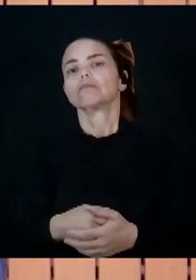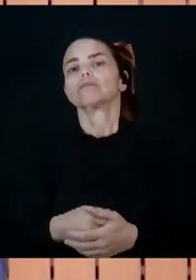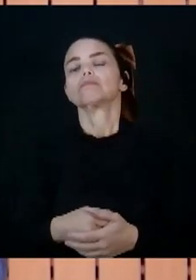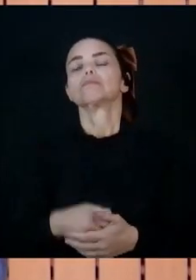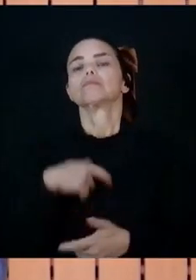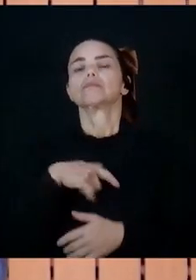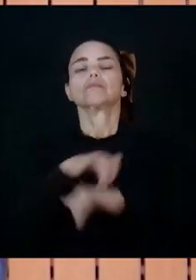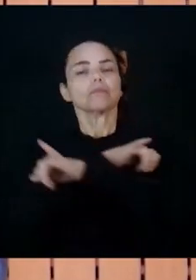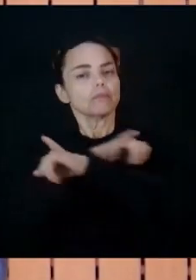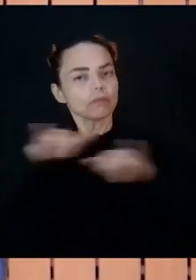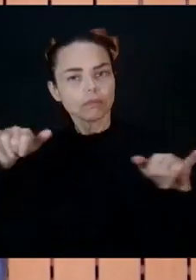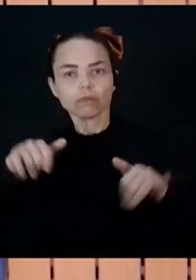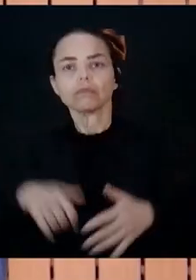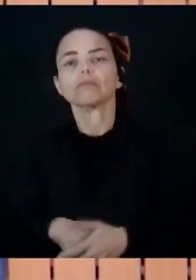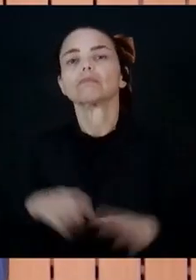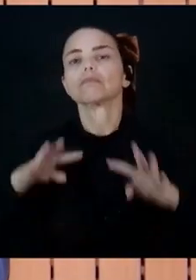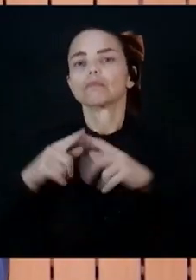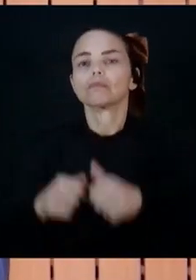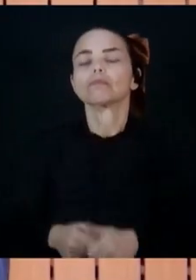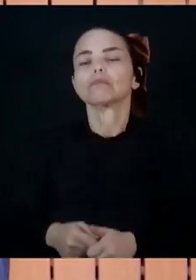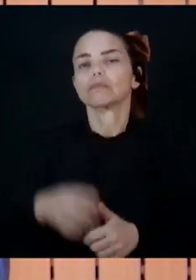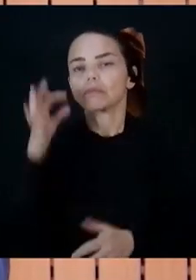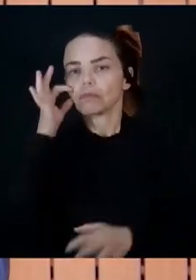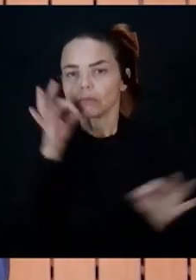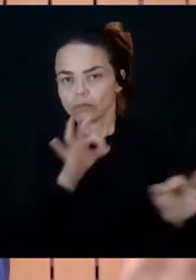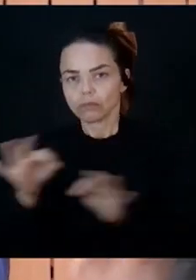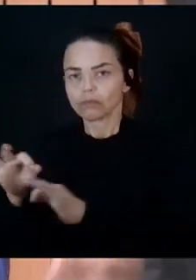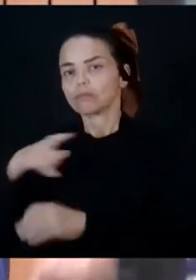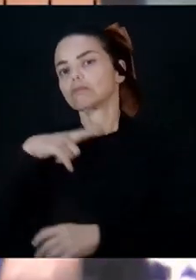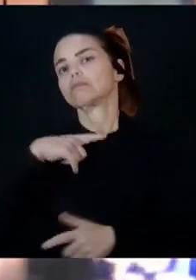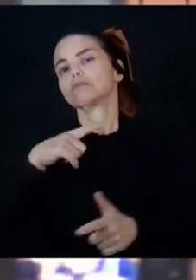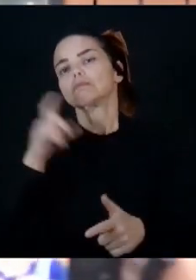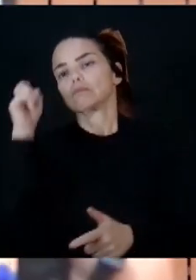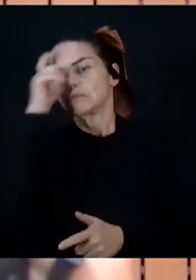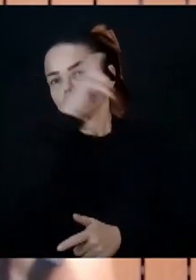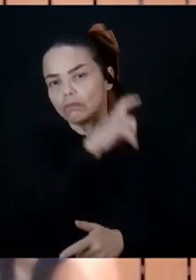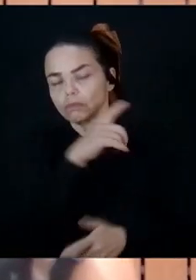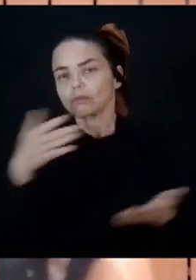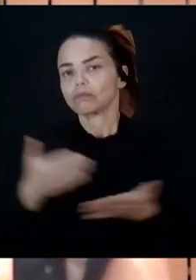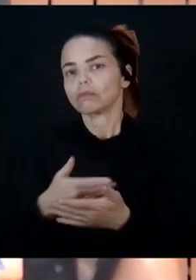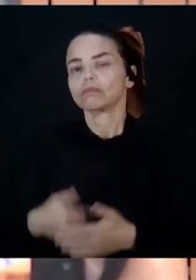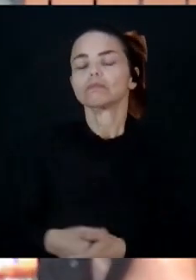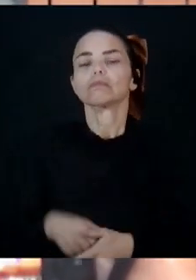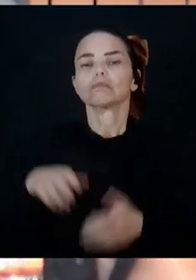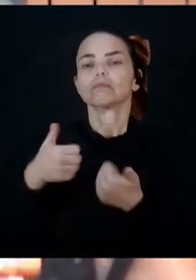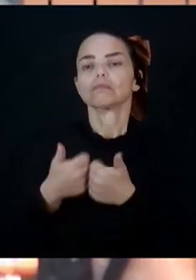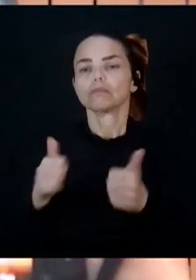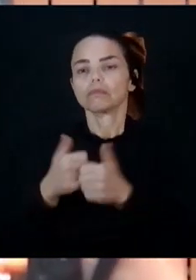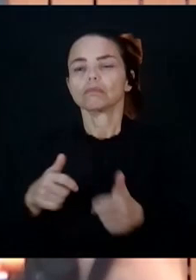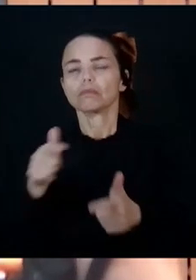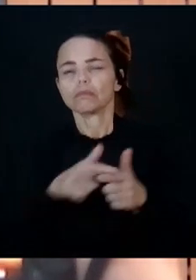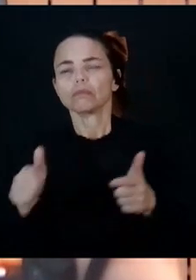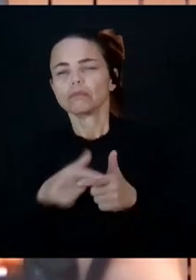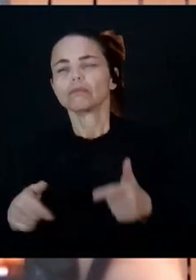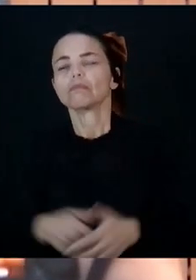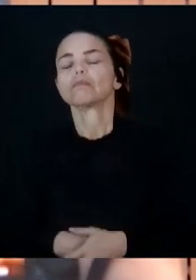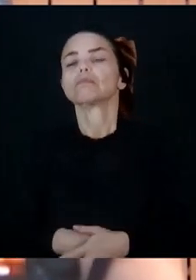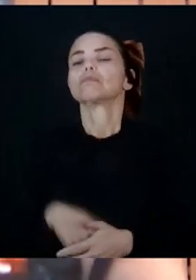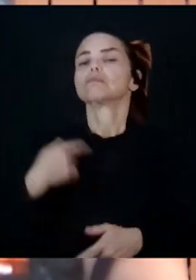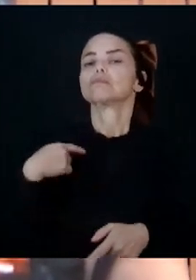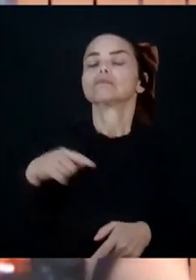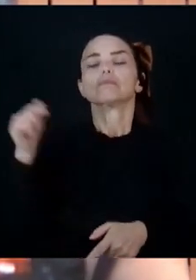publicamente a todos que estão nos assistindo. Nós temos uma grande dificuldade hoje no transporte público, com essa questão que está vindo do transporte público aqui